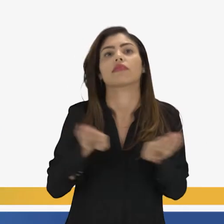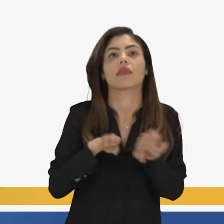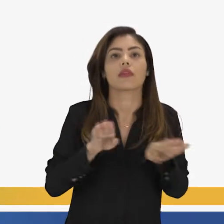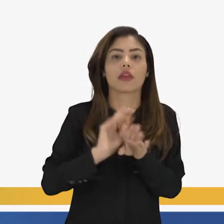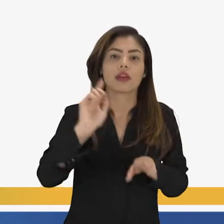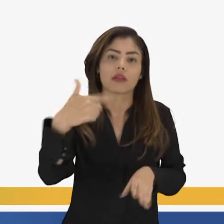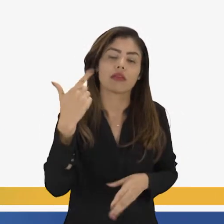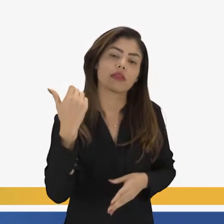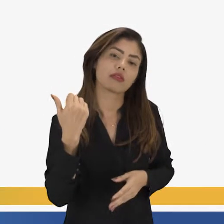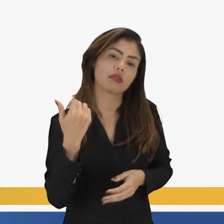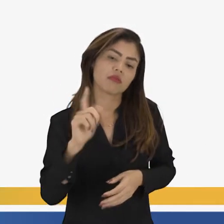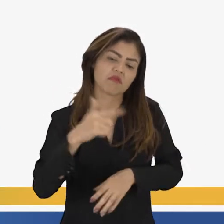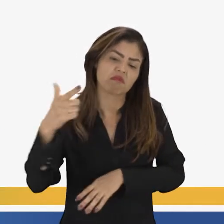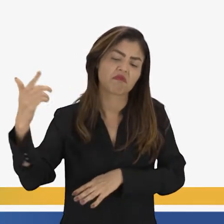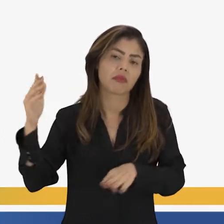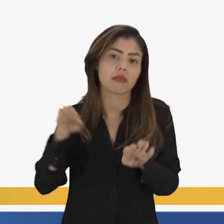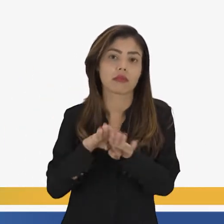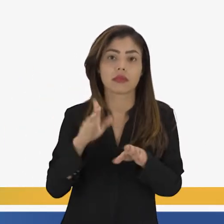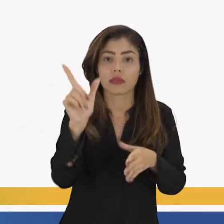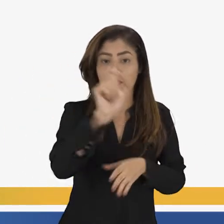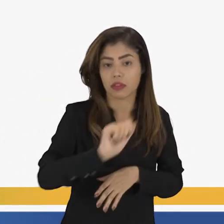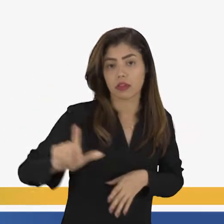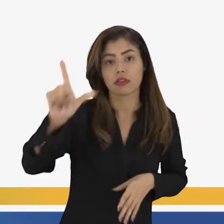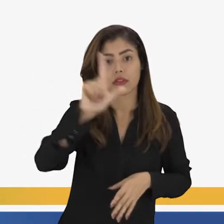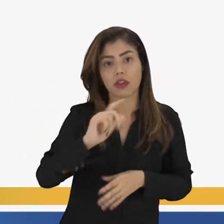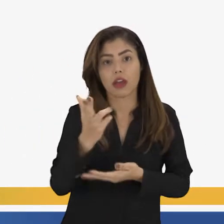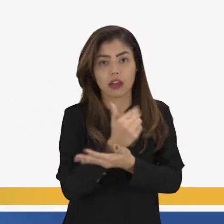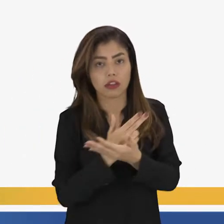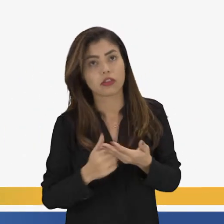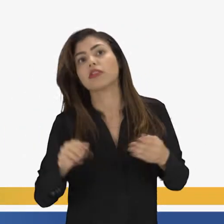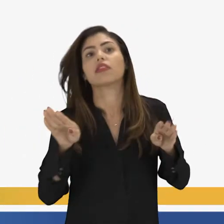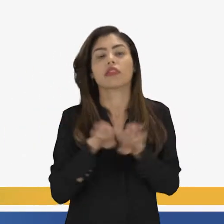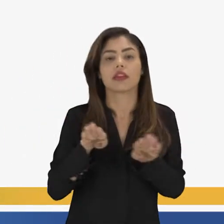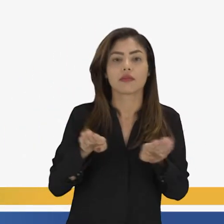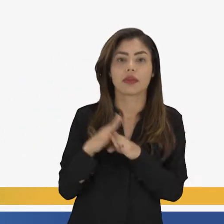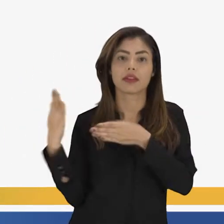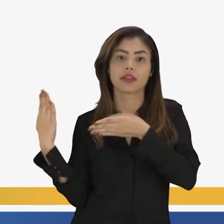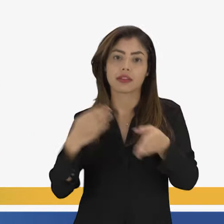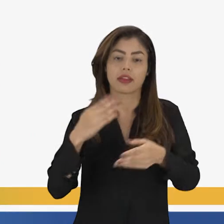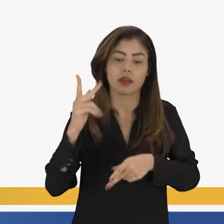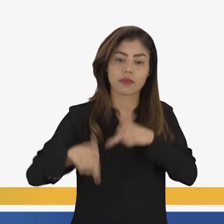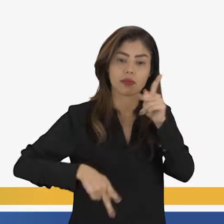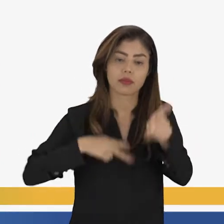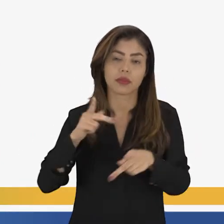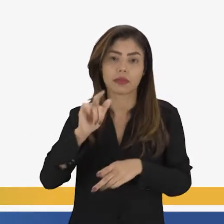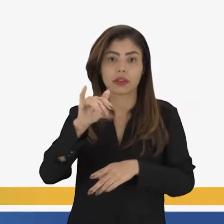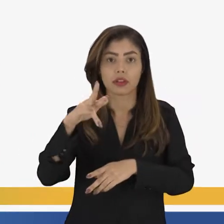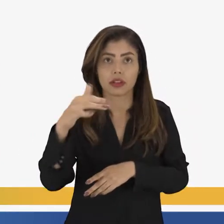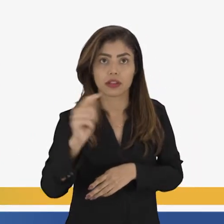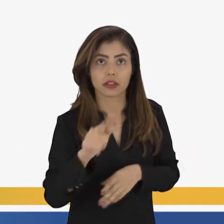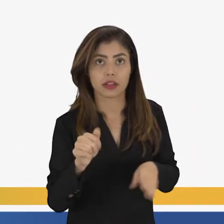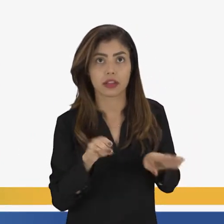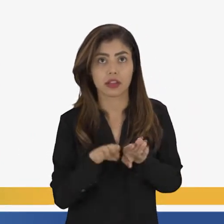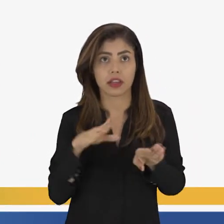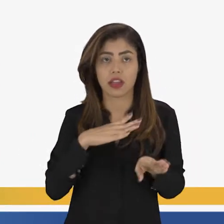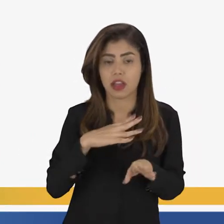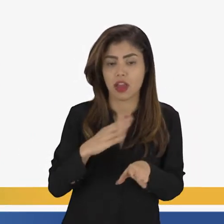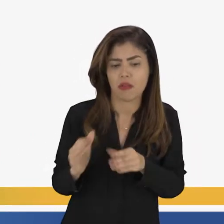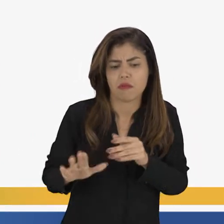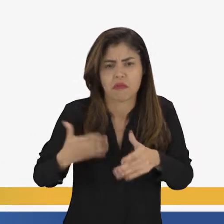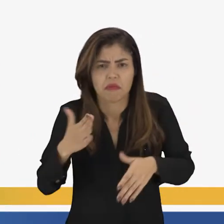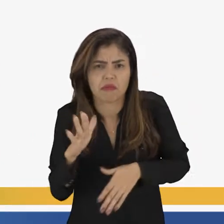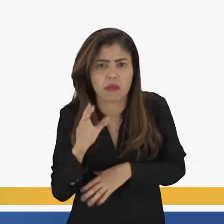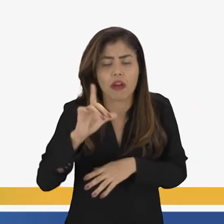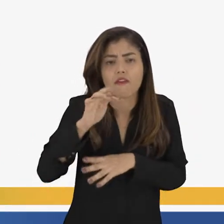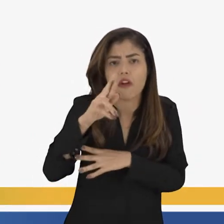muitos outros tipos de obras, né, literárias, artísticas, se popularizaram e ganharam um formato, assim, meio